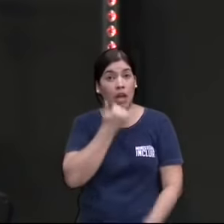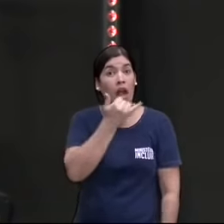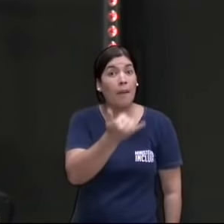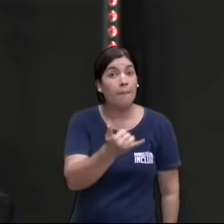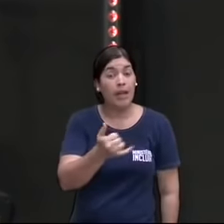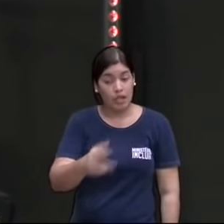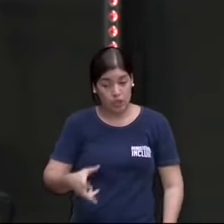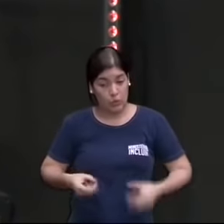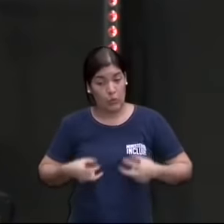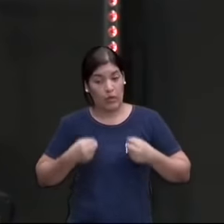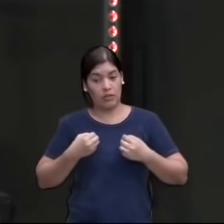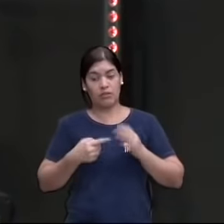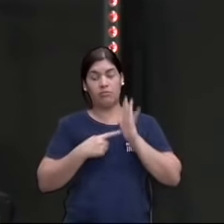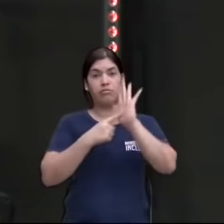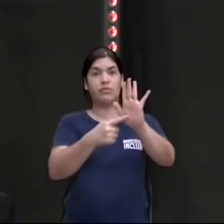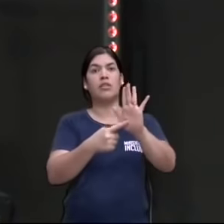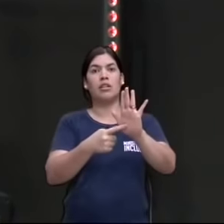avisa assim: estou aqui.